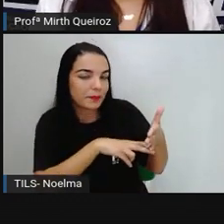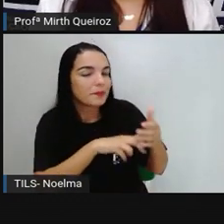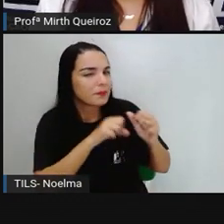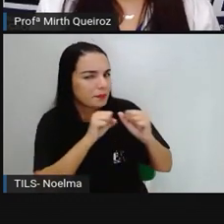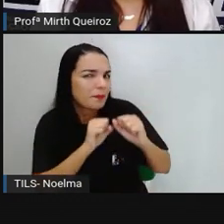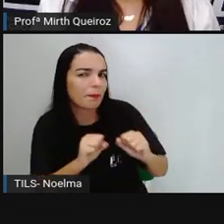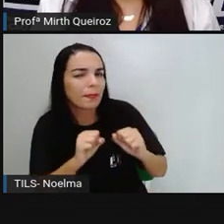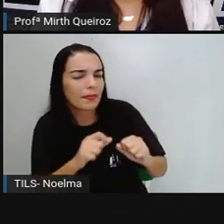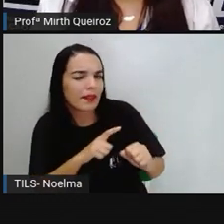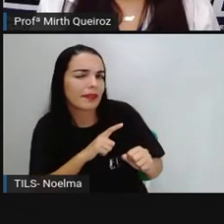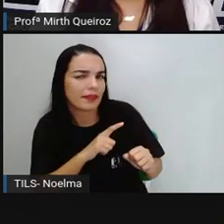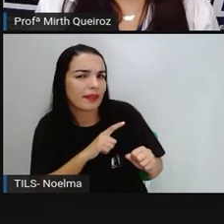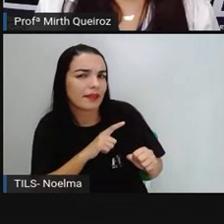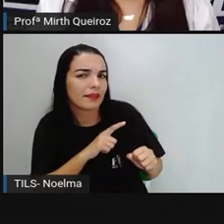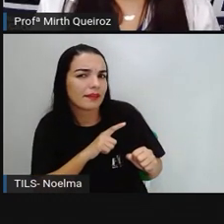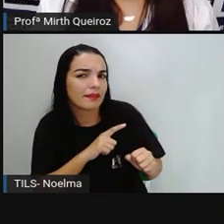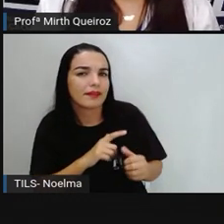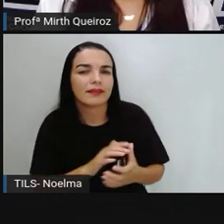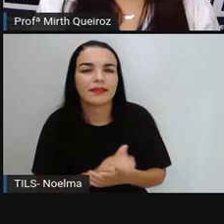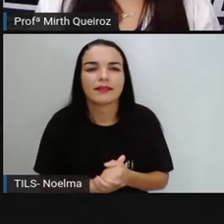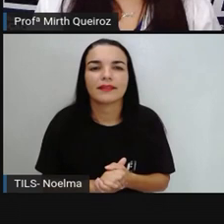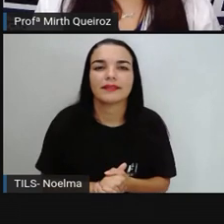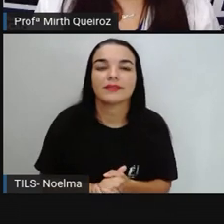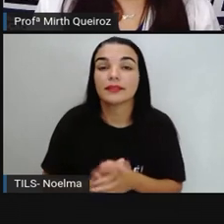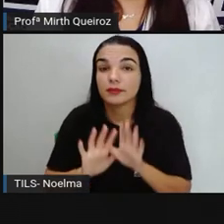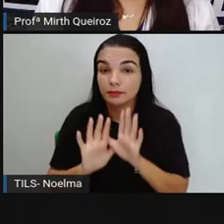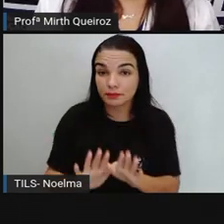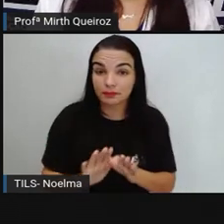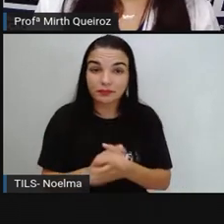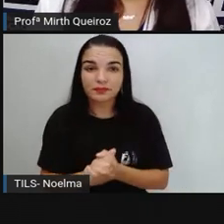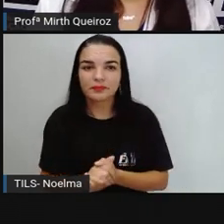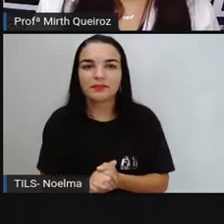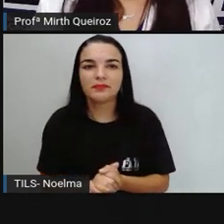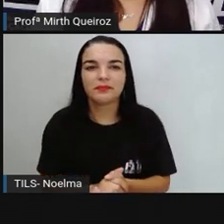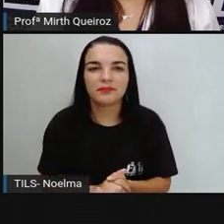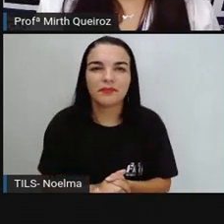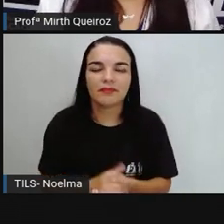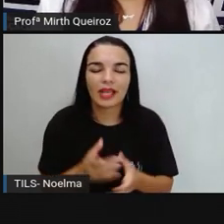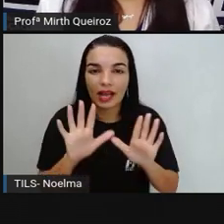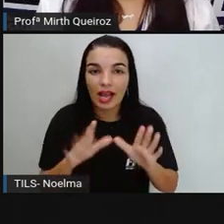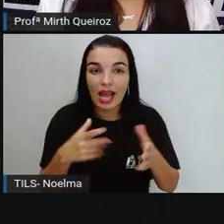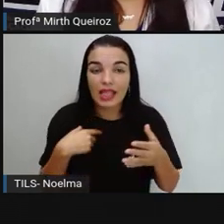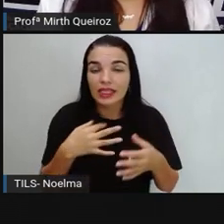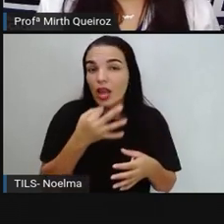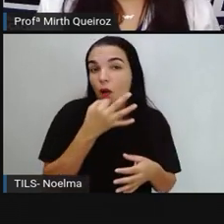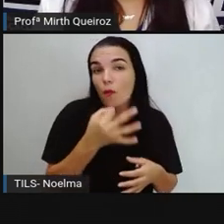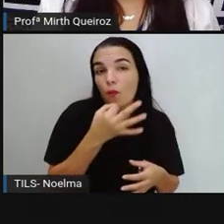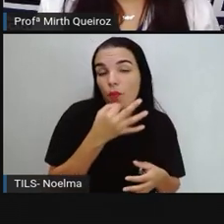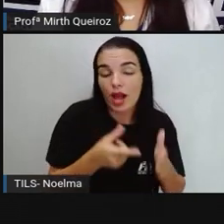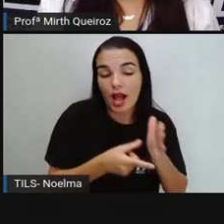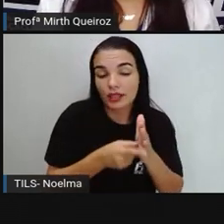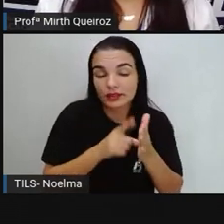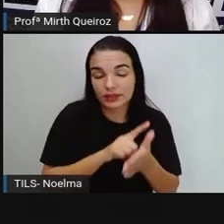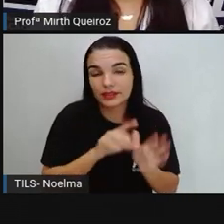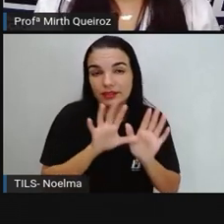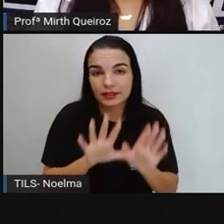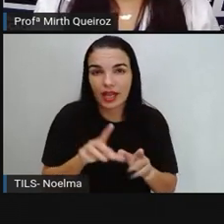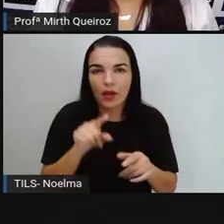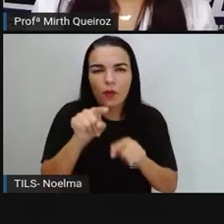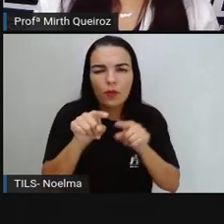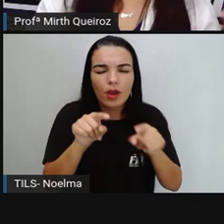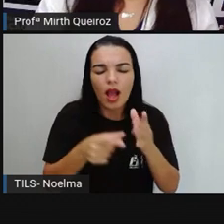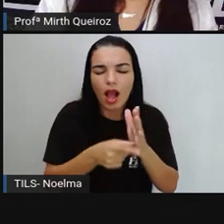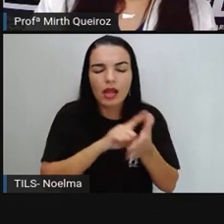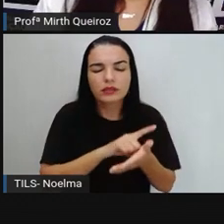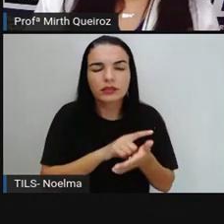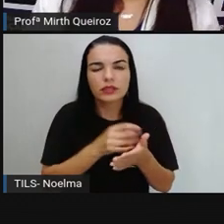todos esses objetivos? E eu trouxe aqui para vocês algumas dicas de leitura, né? O que que vocês devem